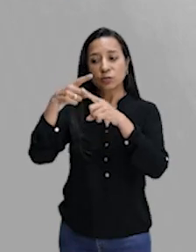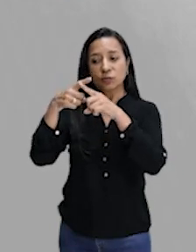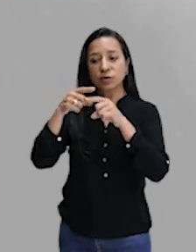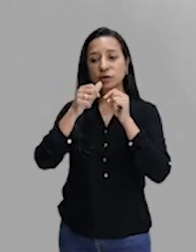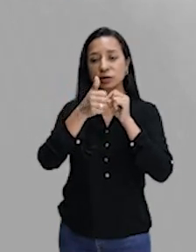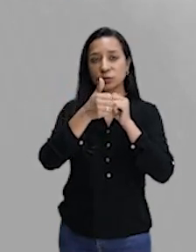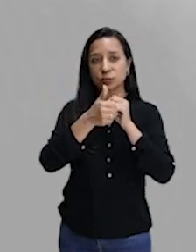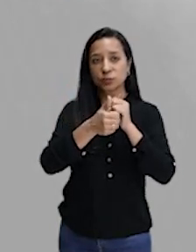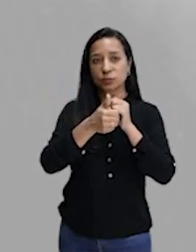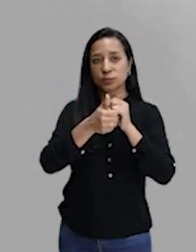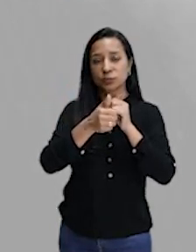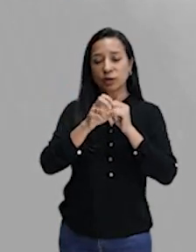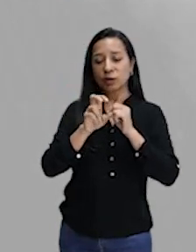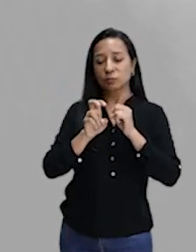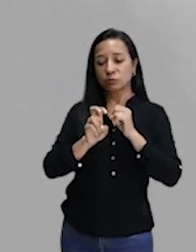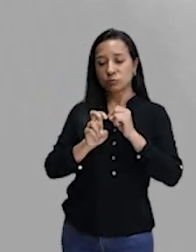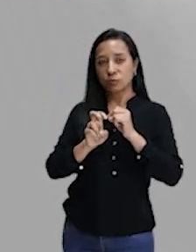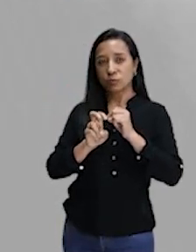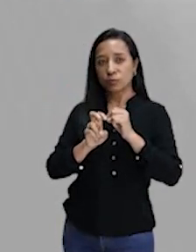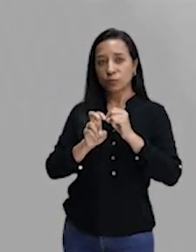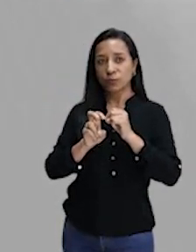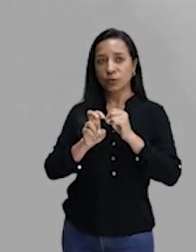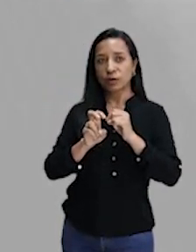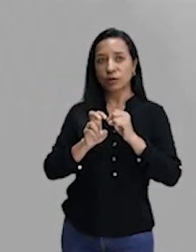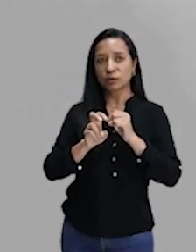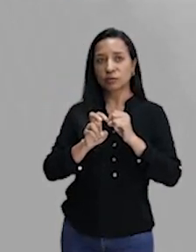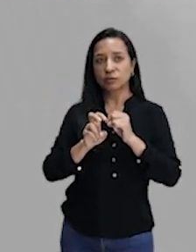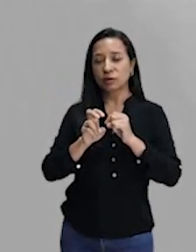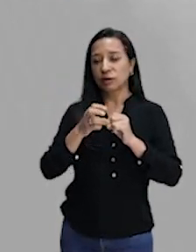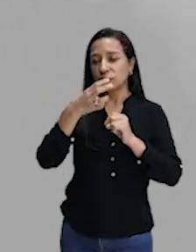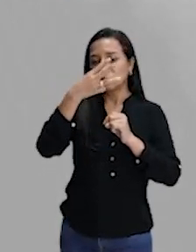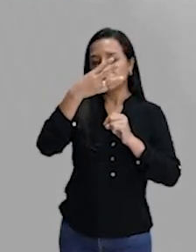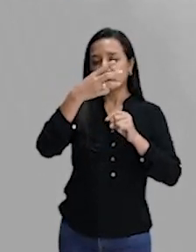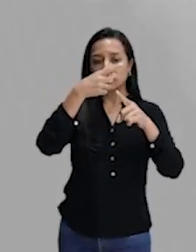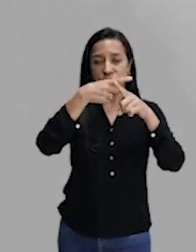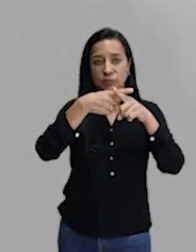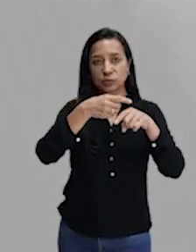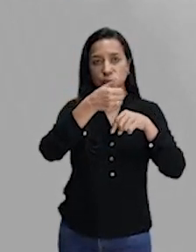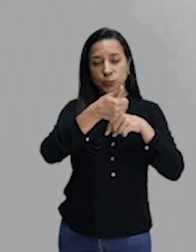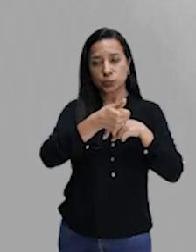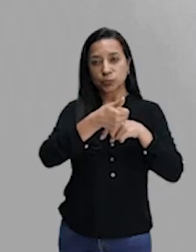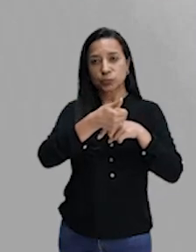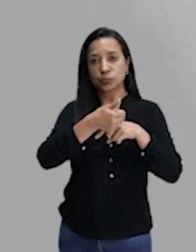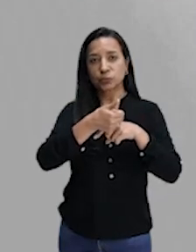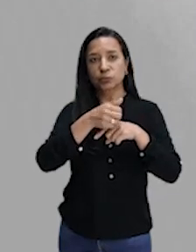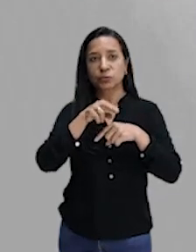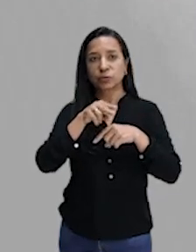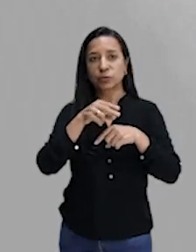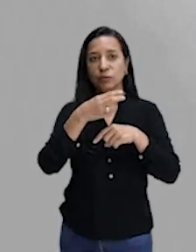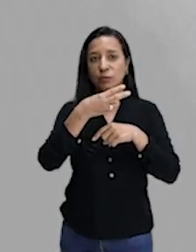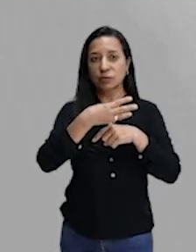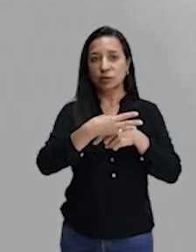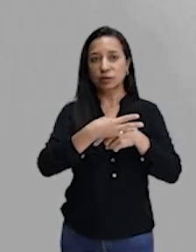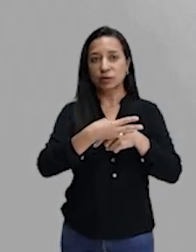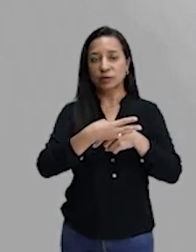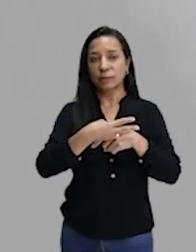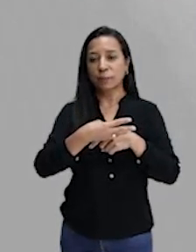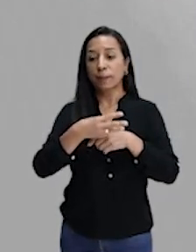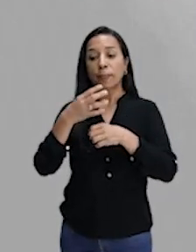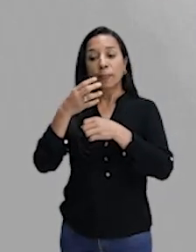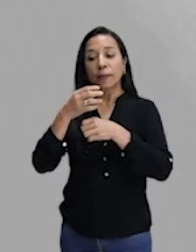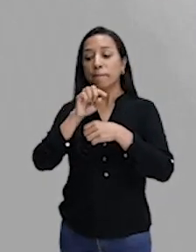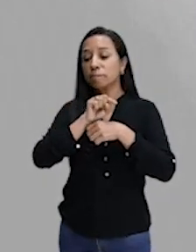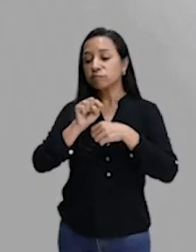certo agora a gente soma né não dá zero sete mais cinco né vai ser